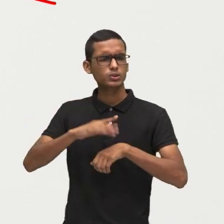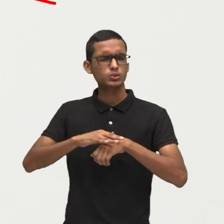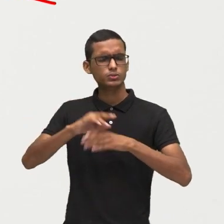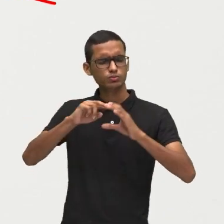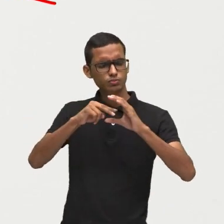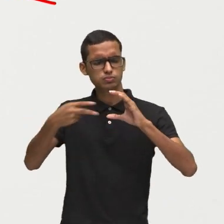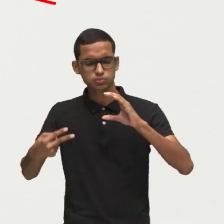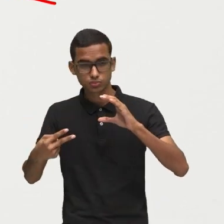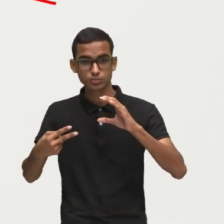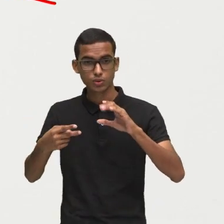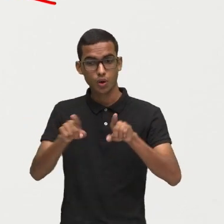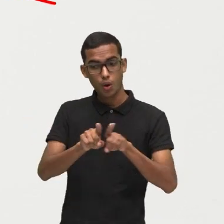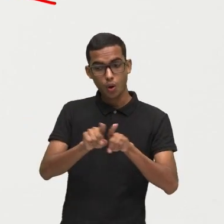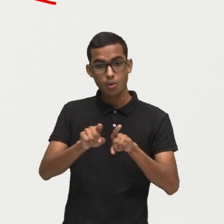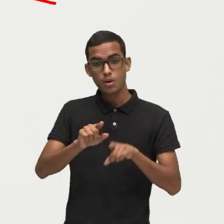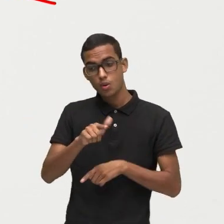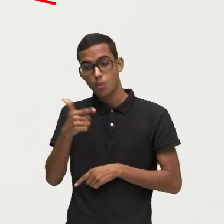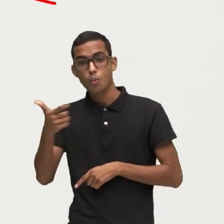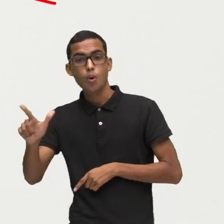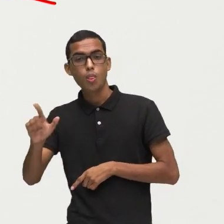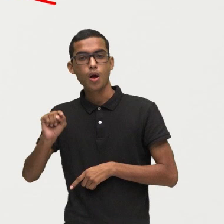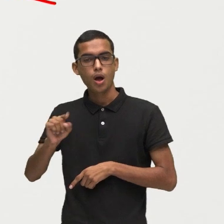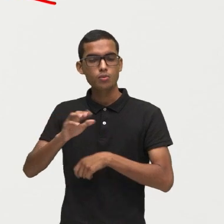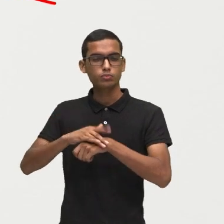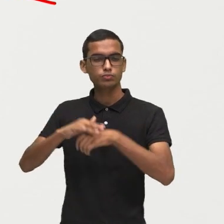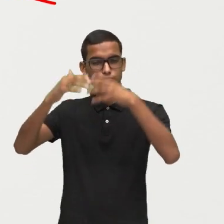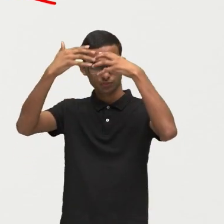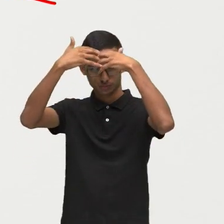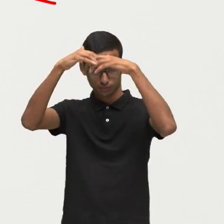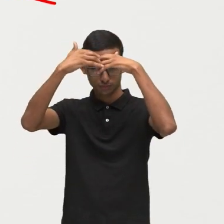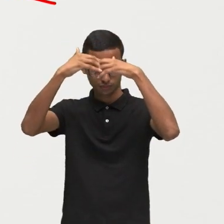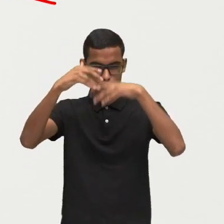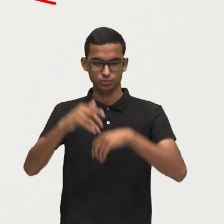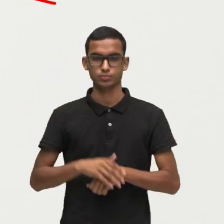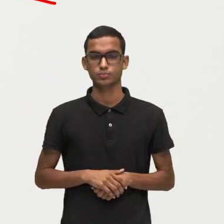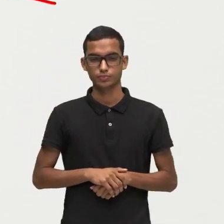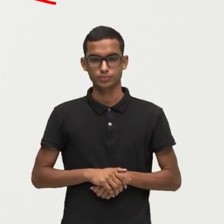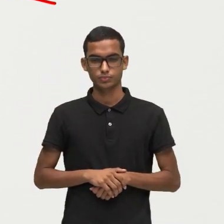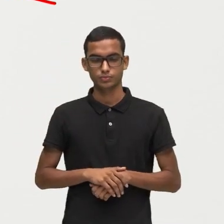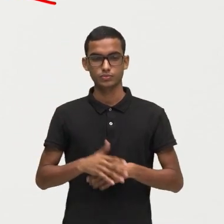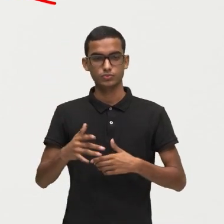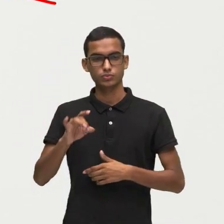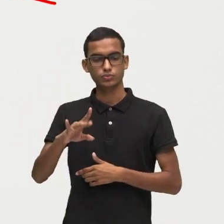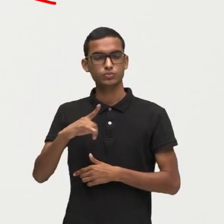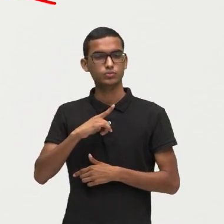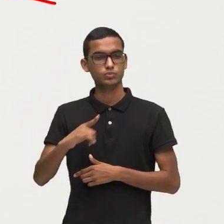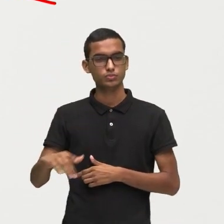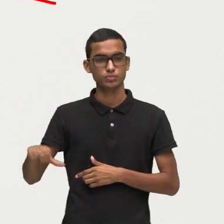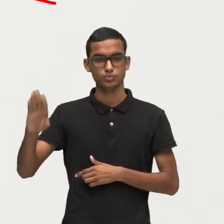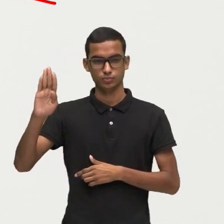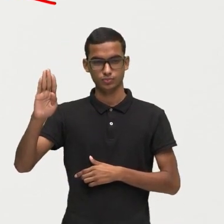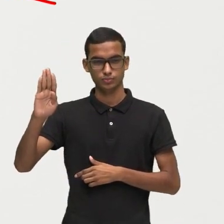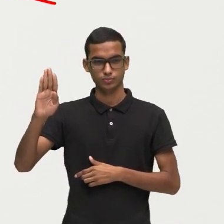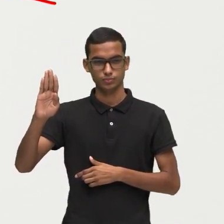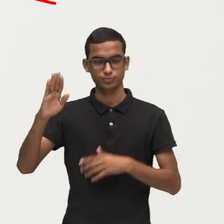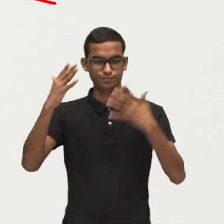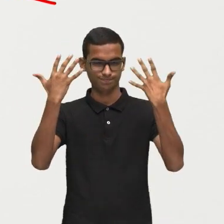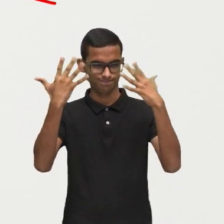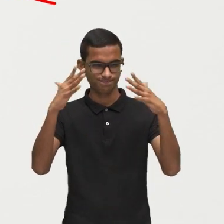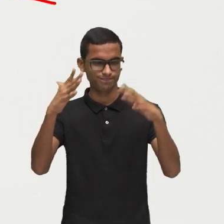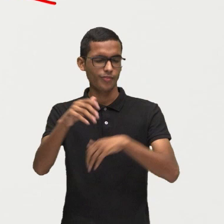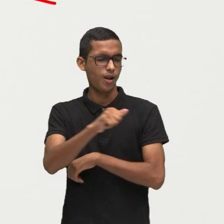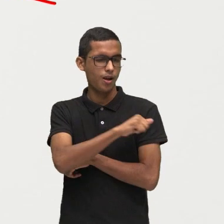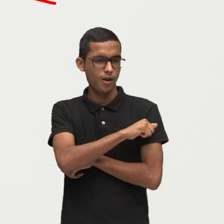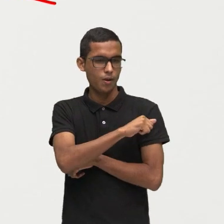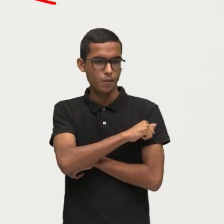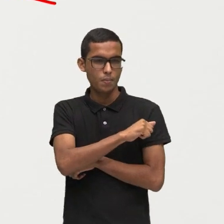falas meio espontâneas e tudo mais. Então, só nos sobra a alternativa B, e eu parabenizo as alunas